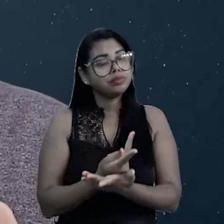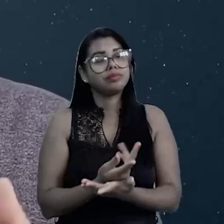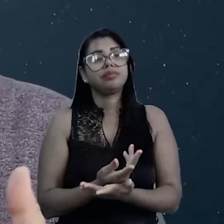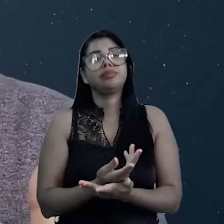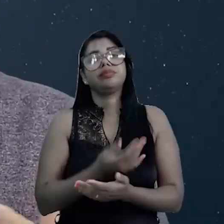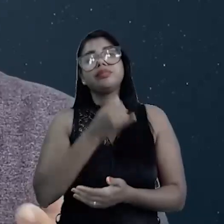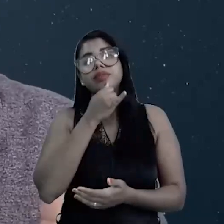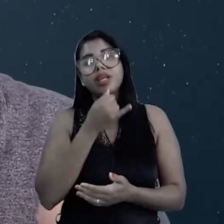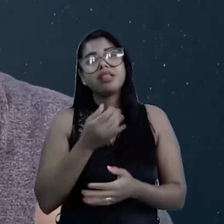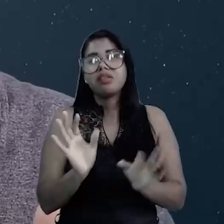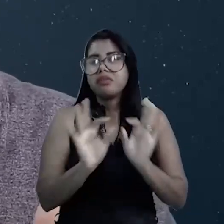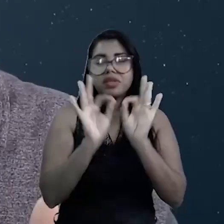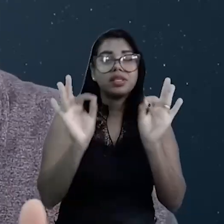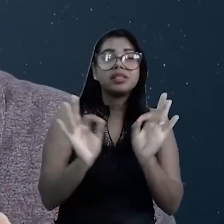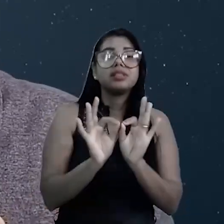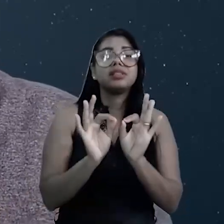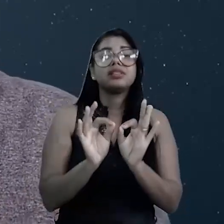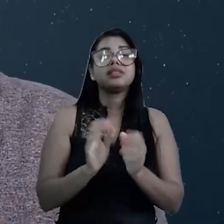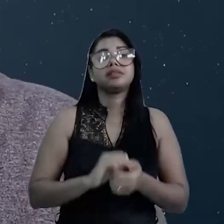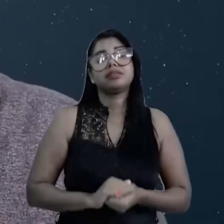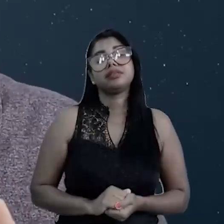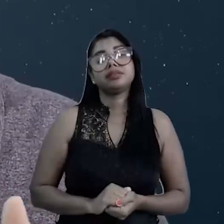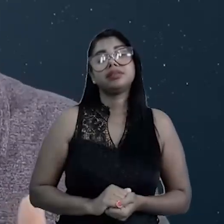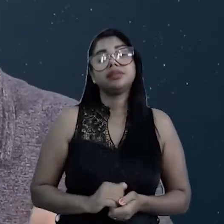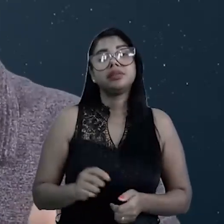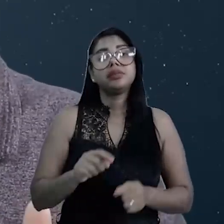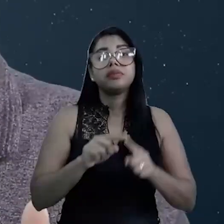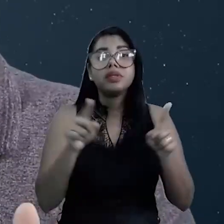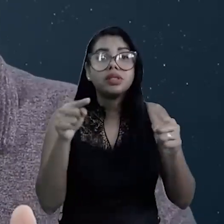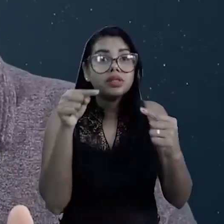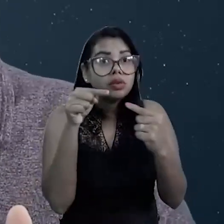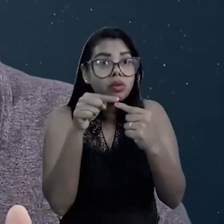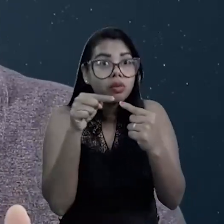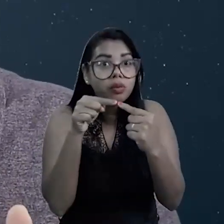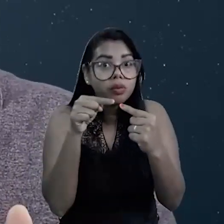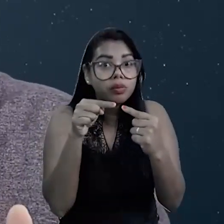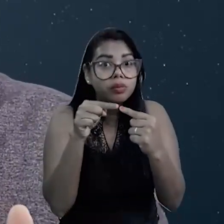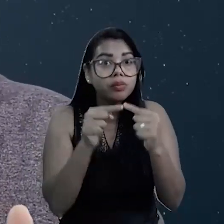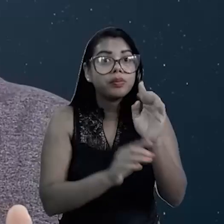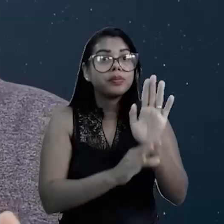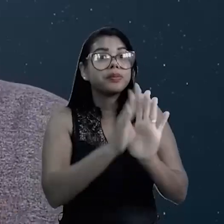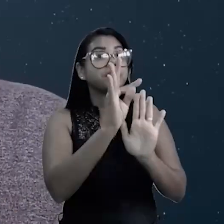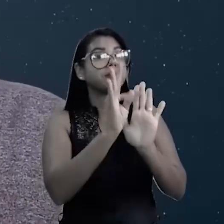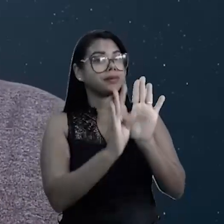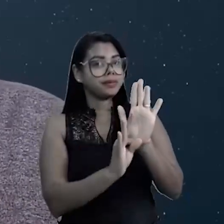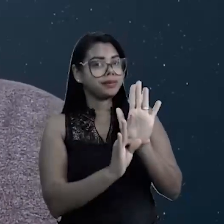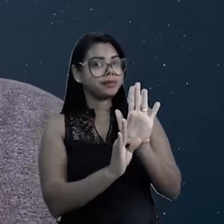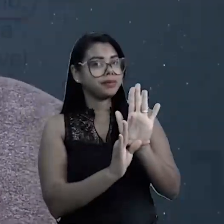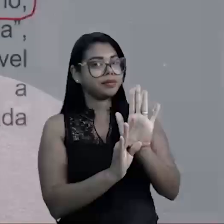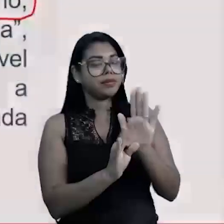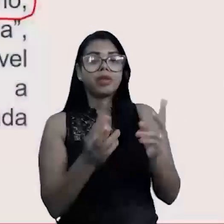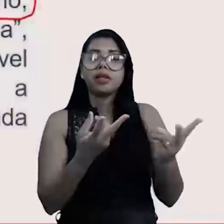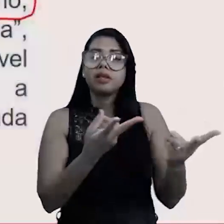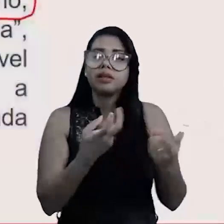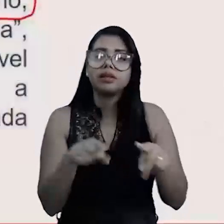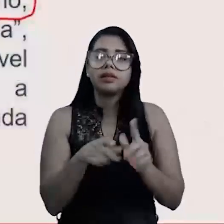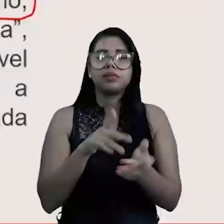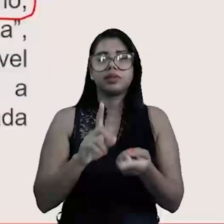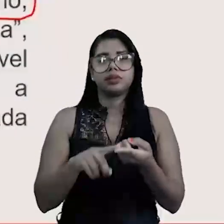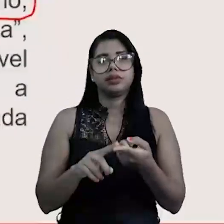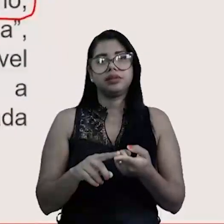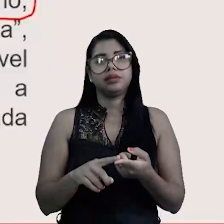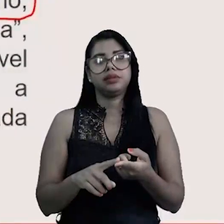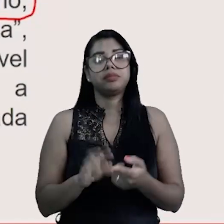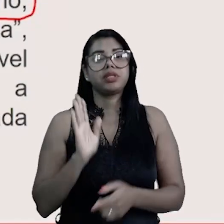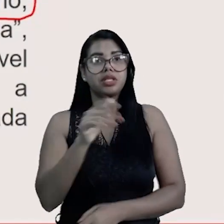citação, certo? Mas a citação que você colocou, ela está coerente? Então tem que perceber isso. E a candidata aí, veja,